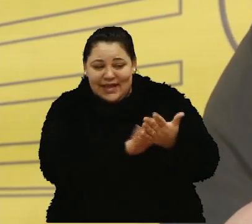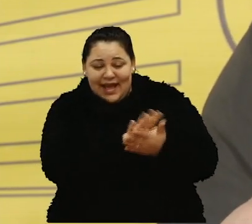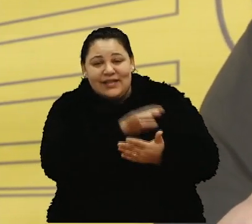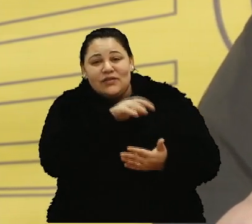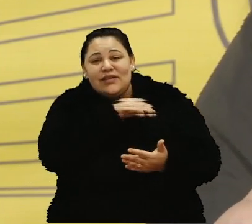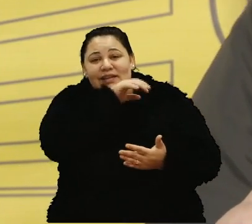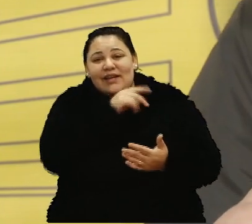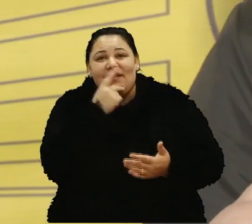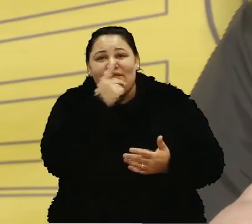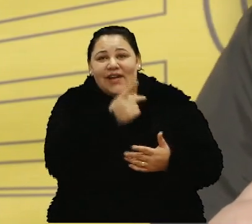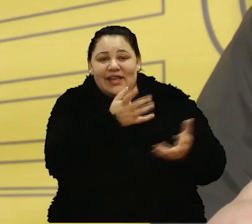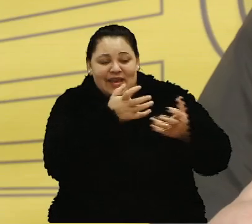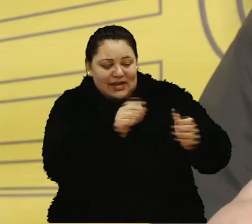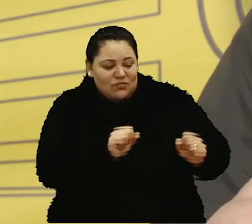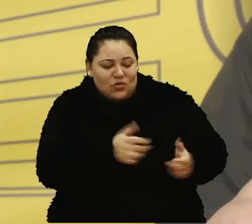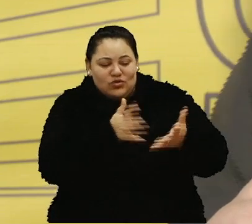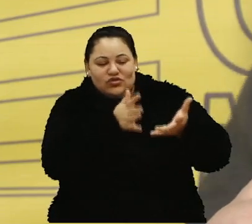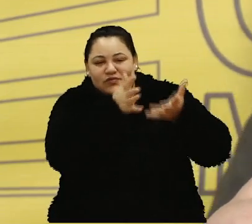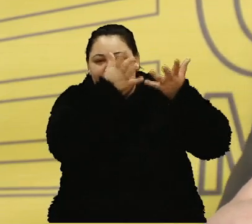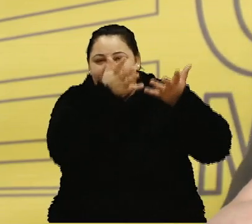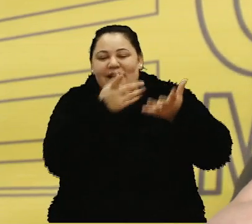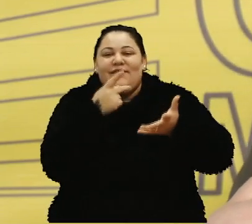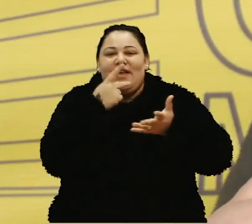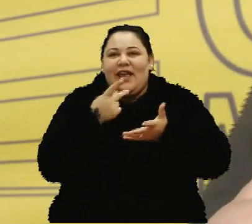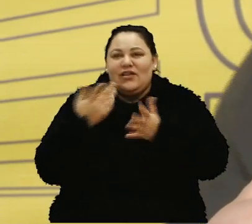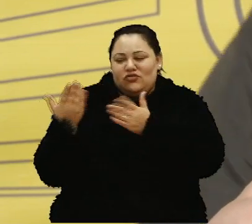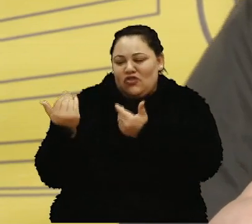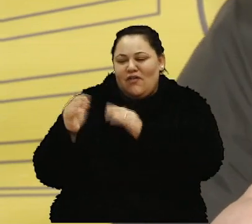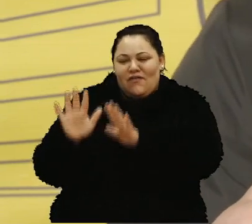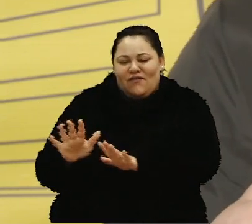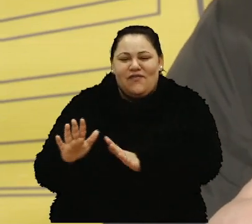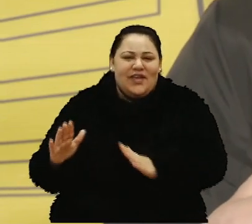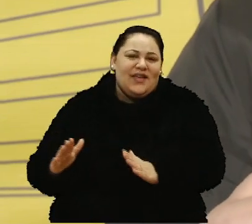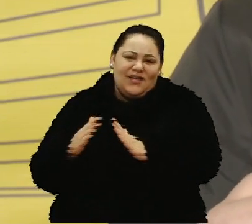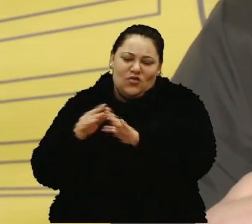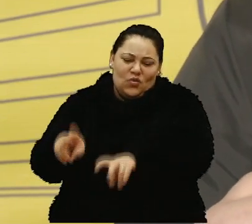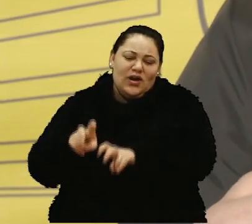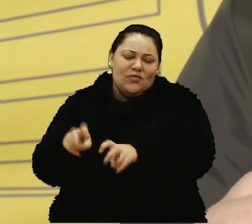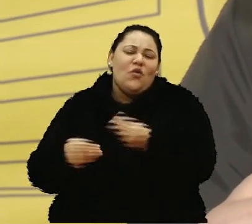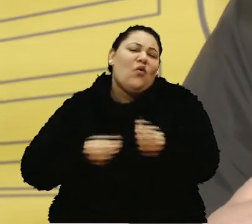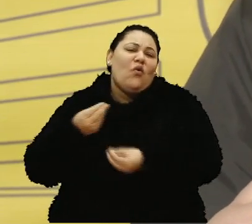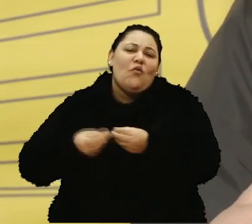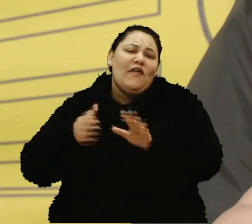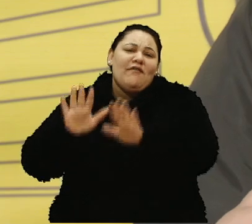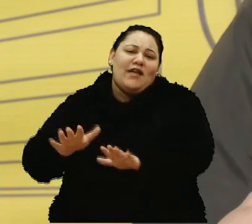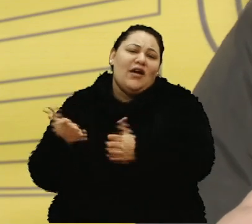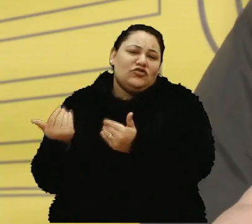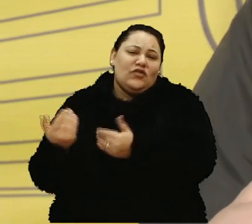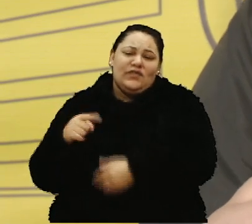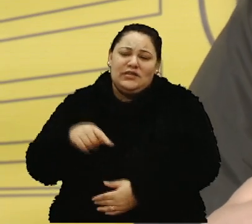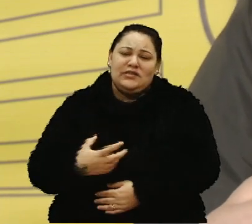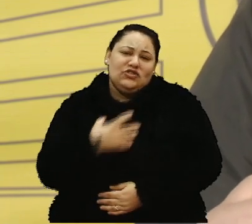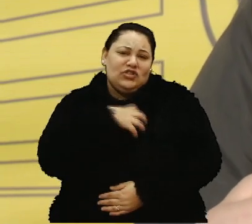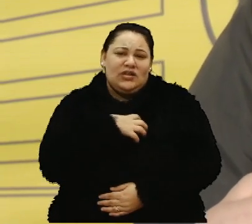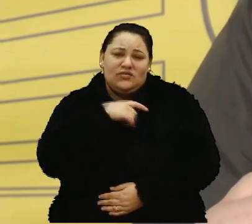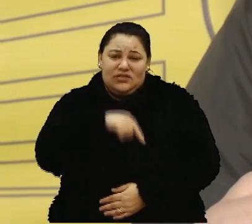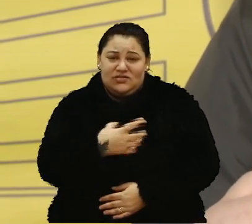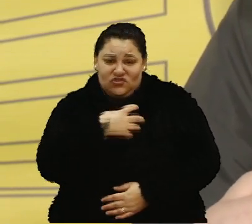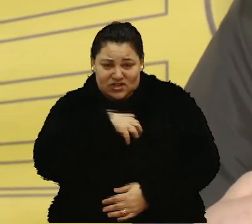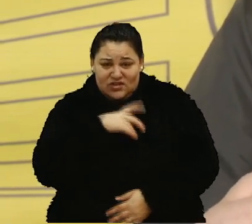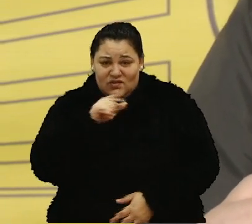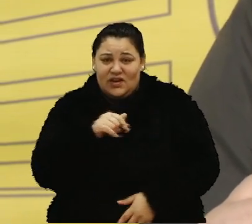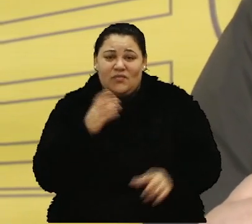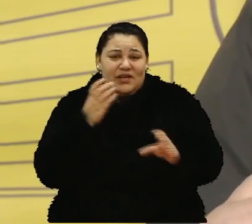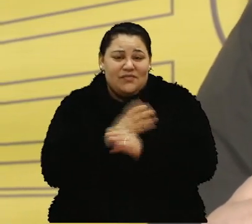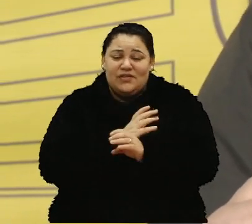que querem incentivar que os jovens fiquem no campo. Como é que os jovens vão ficar no campo desse jeito? Essa abordagem aí é uma abordagem